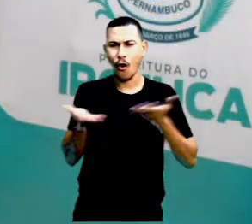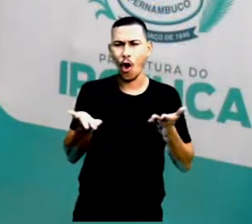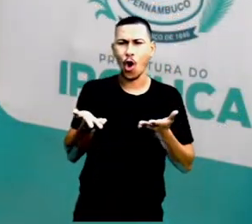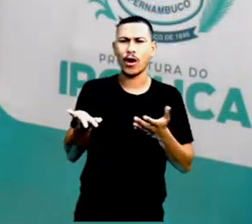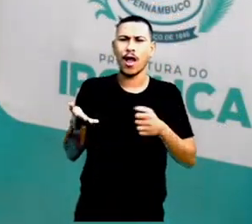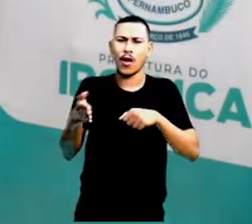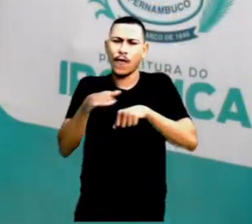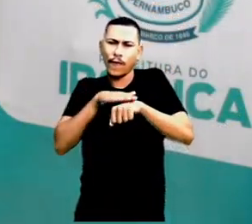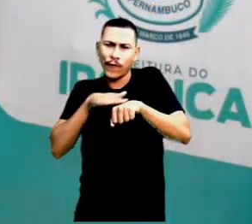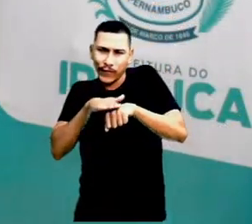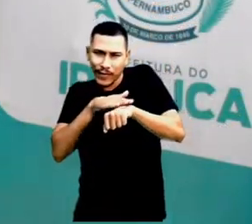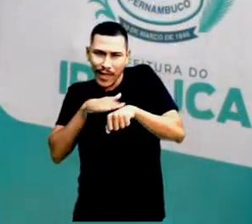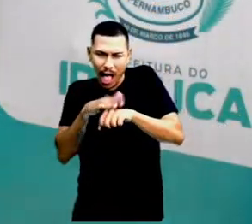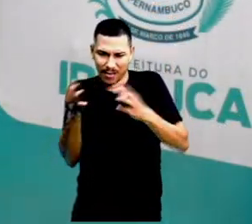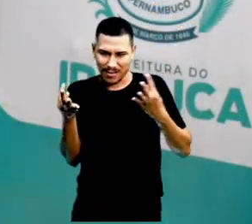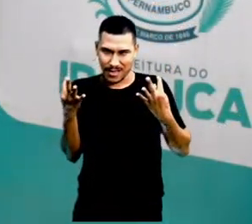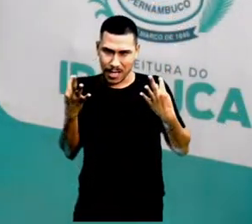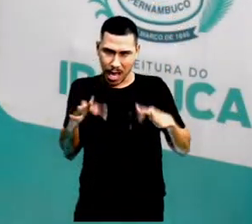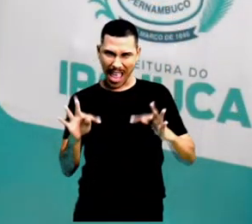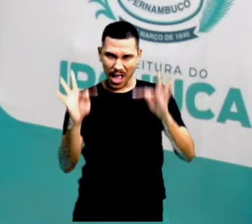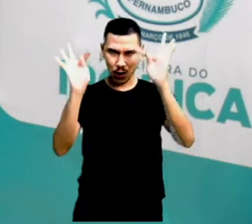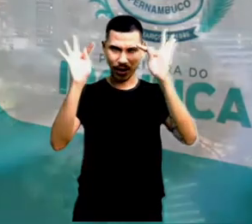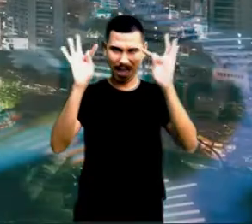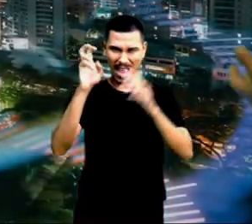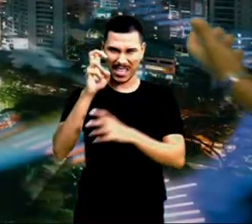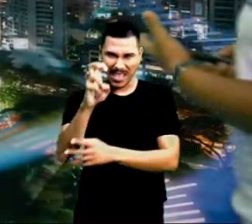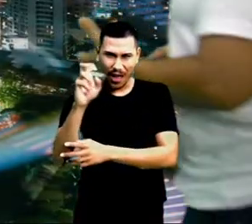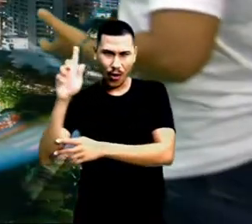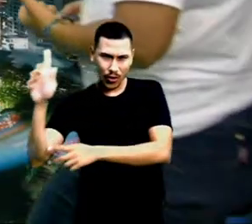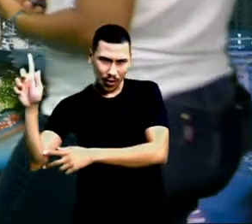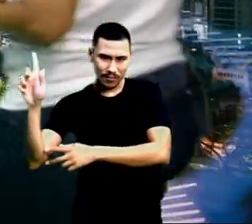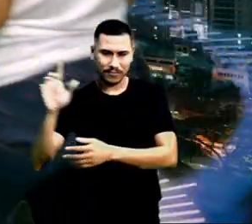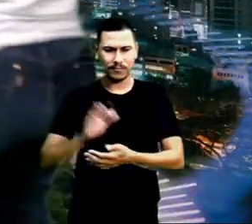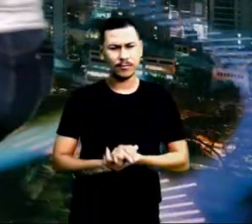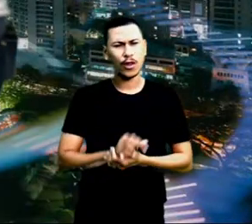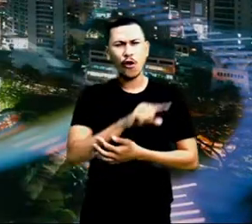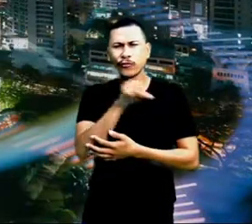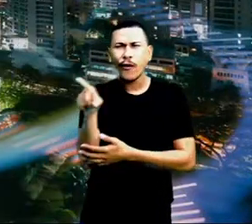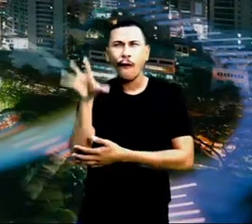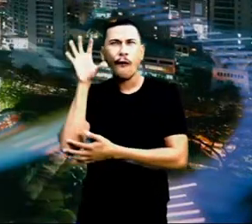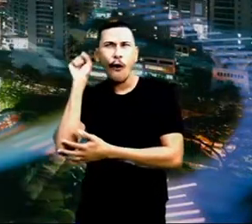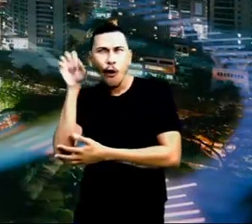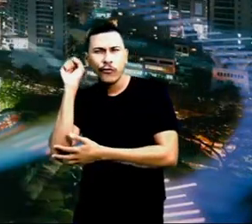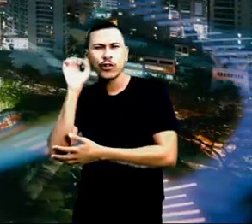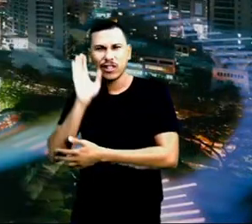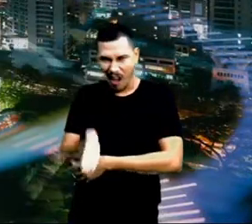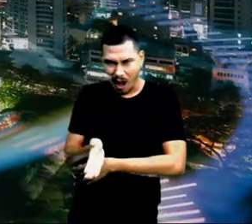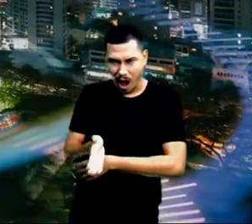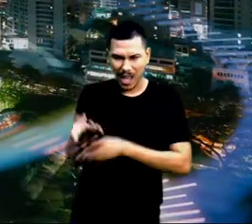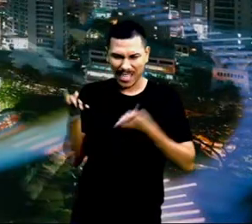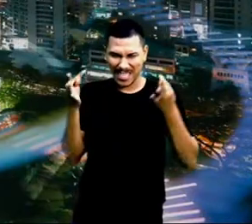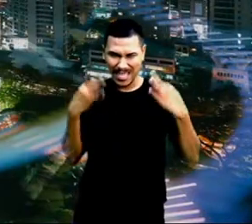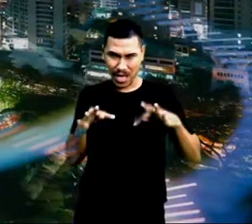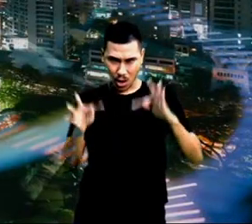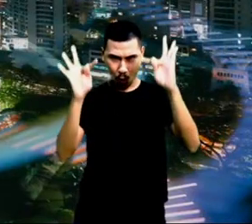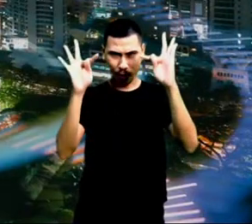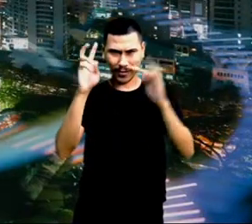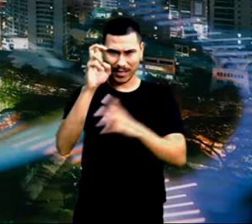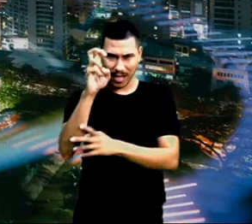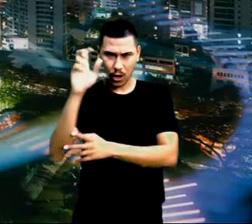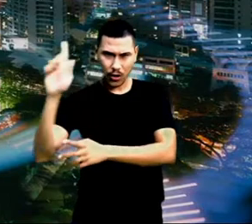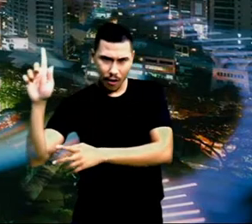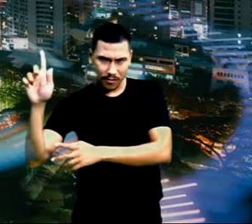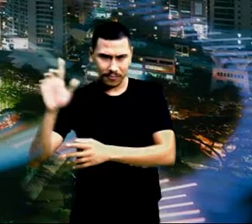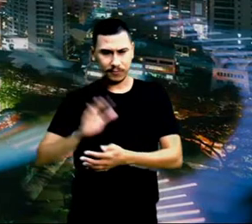da tecnologia 5G. Você já ouviu falar nessa